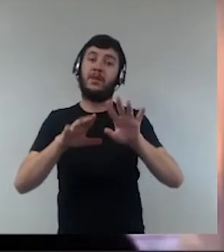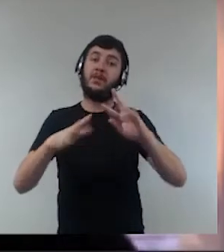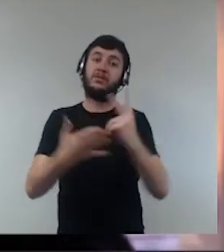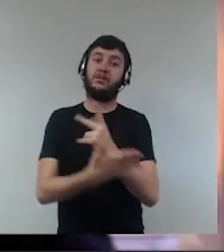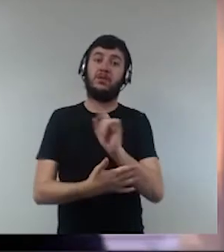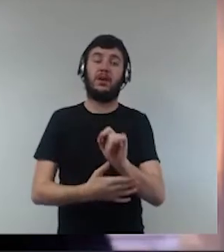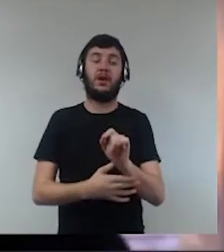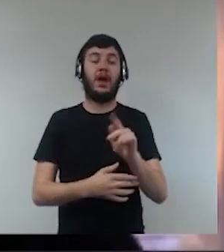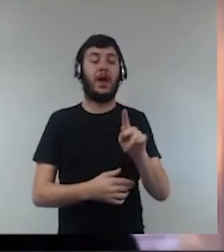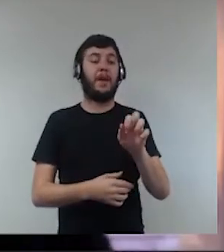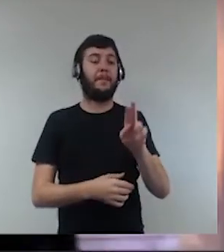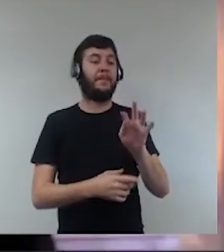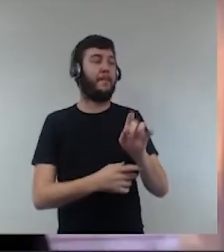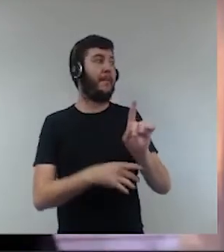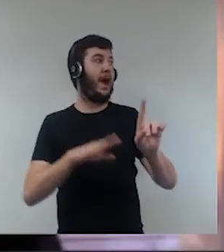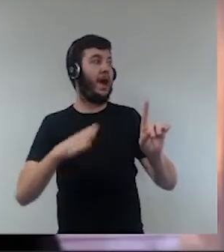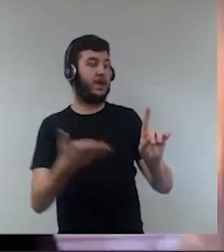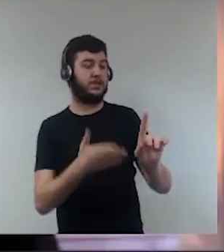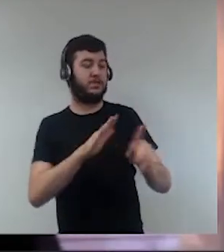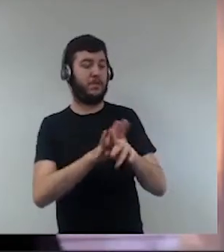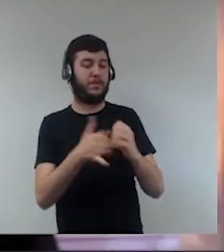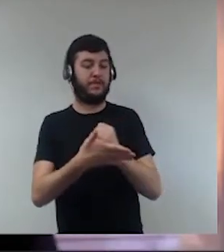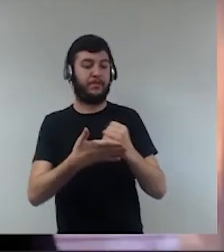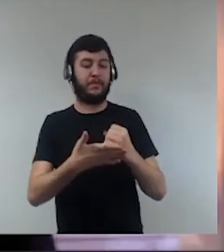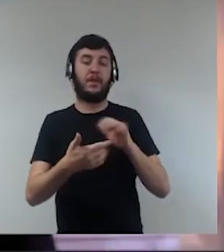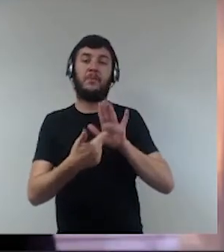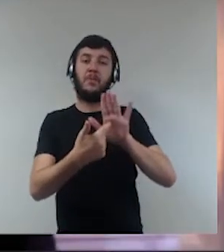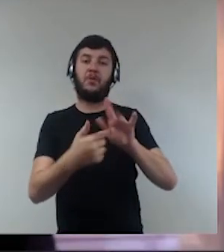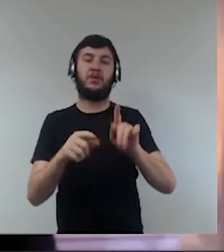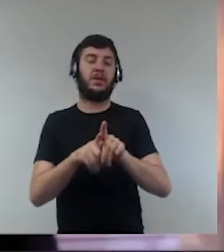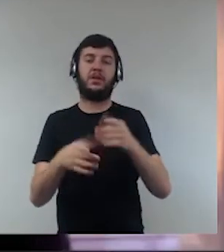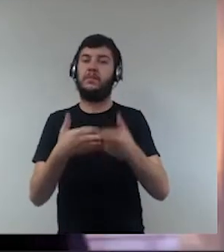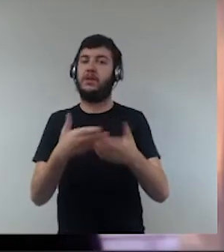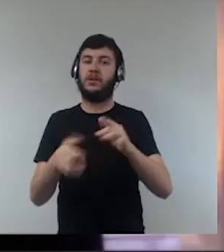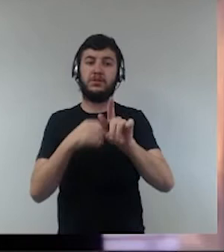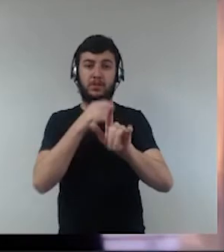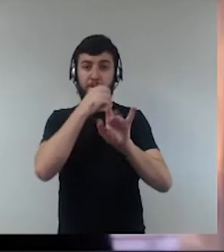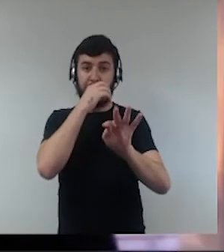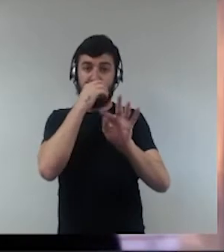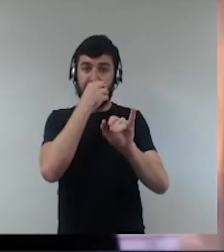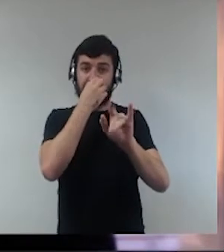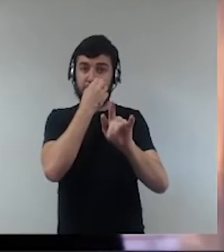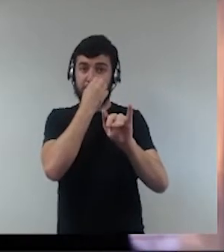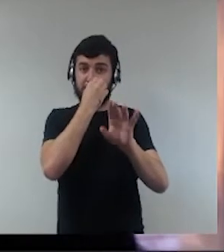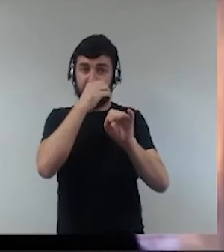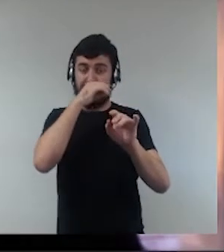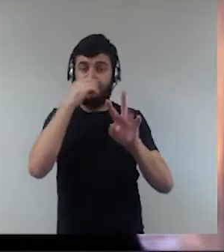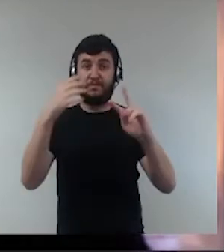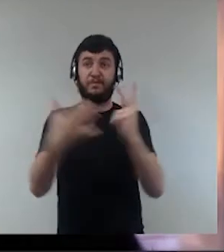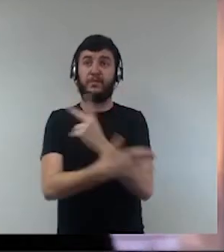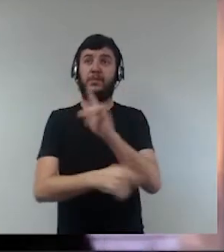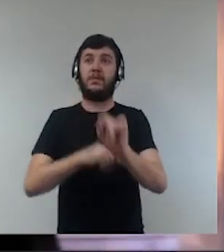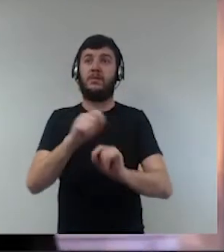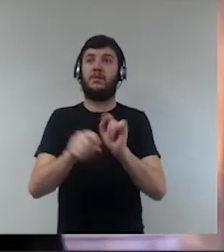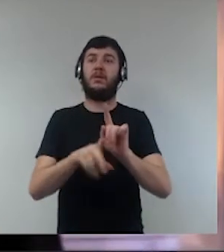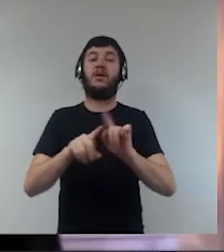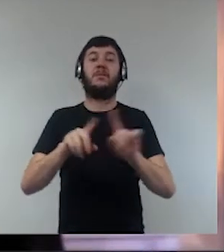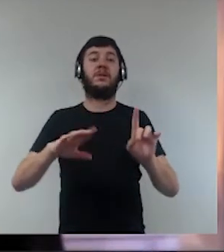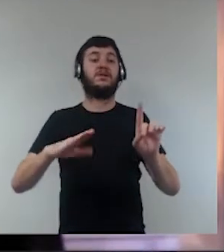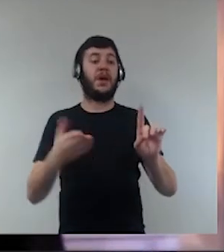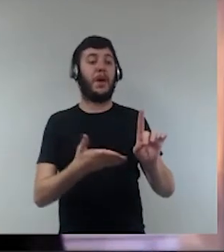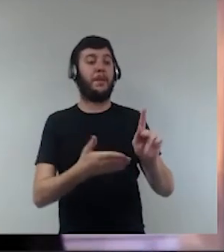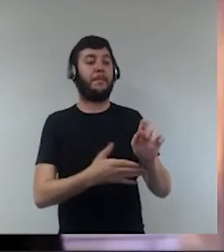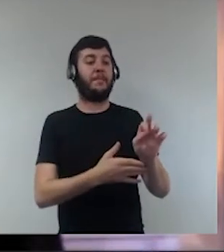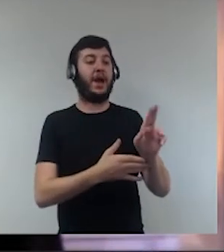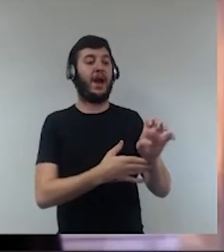que, caso haja processo para resolver qualquer litígio decorrente daquele contrato, as partes elas já anuem